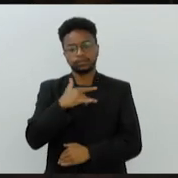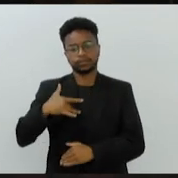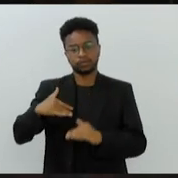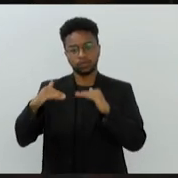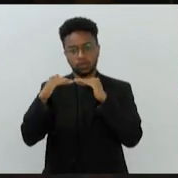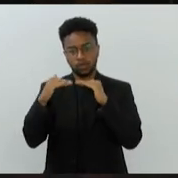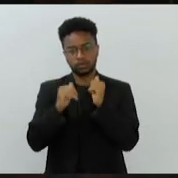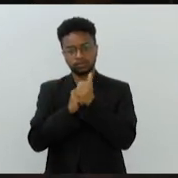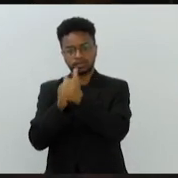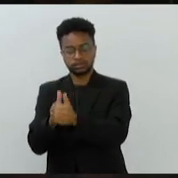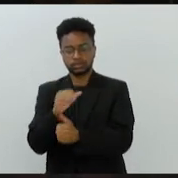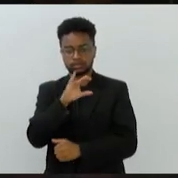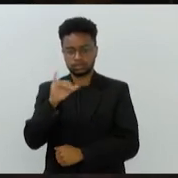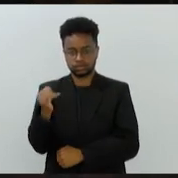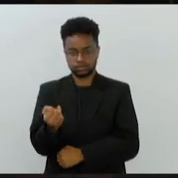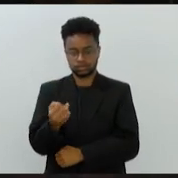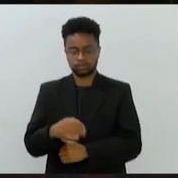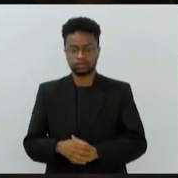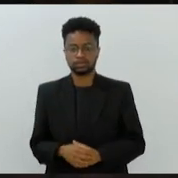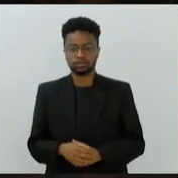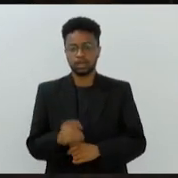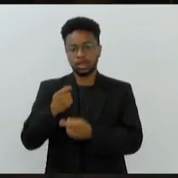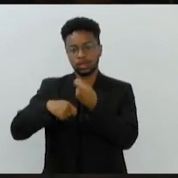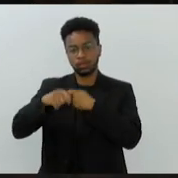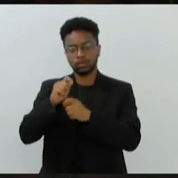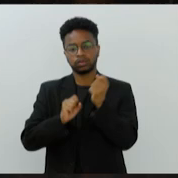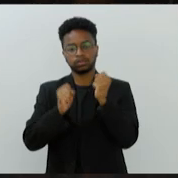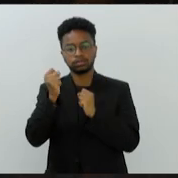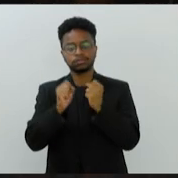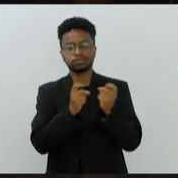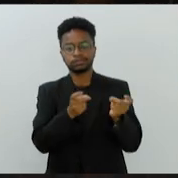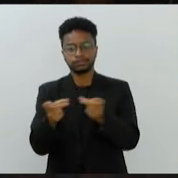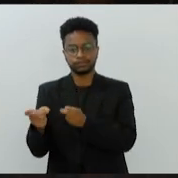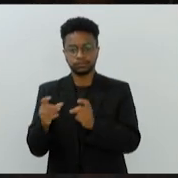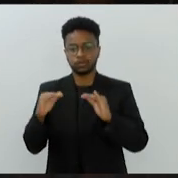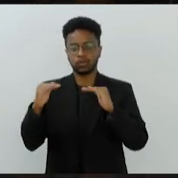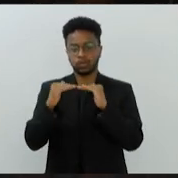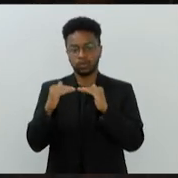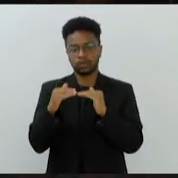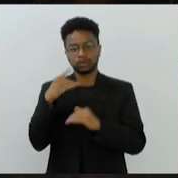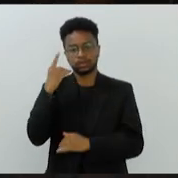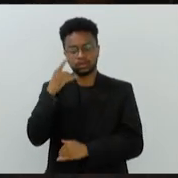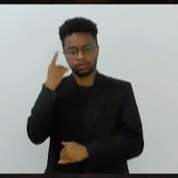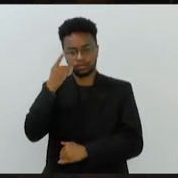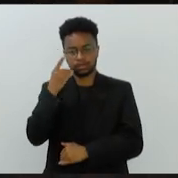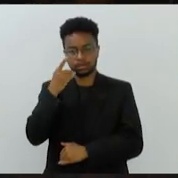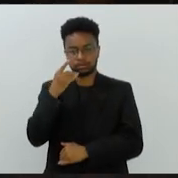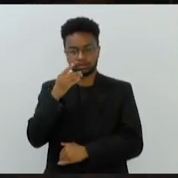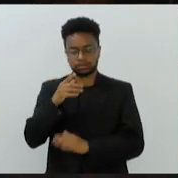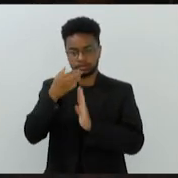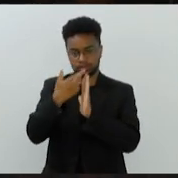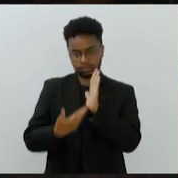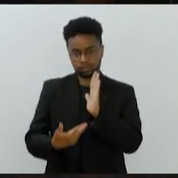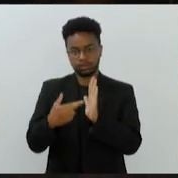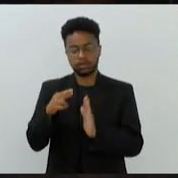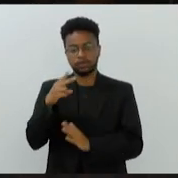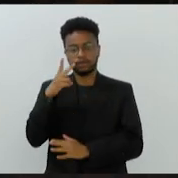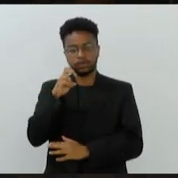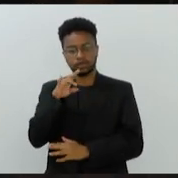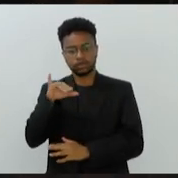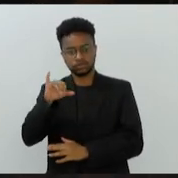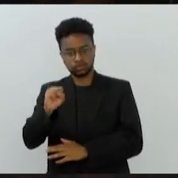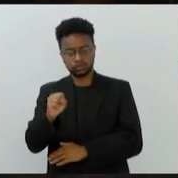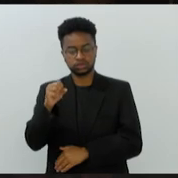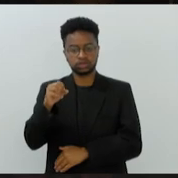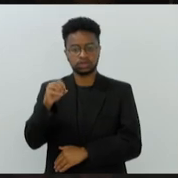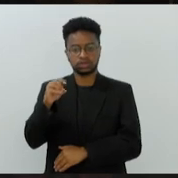favorável com a emenda da CCJ e Economia, Indústria e Comércio favorável. Relatores deputados Vinícius Cozzolino, Dani Balbi, Tandy